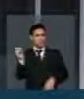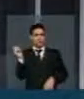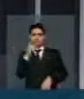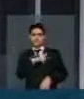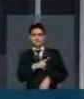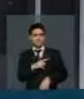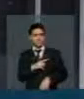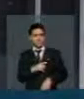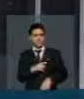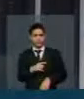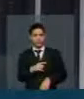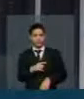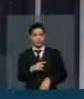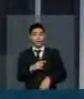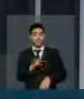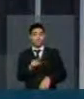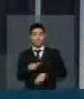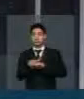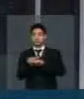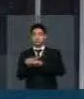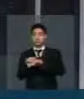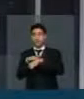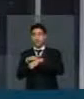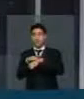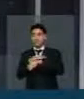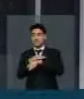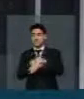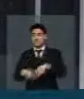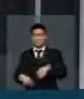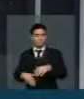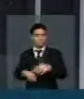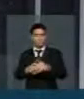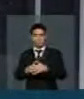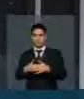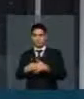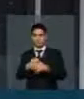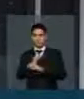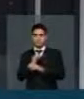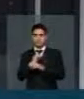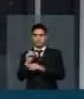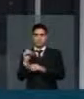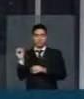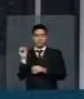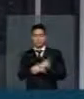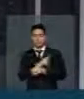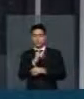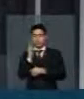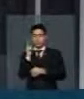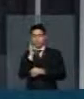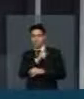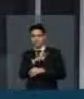Para se chegar a um ministro, para se chegar a um, o acesso era extremamente complicado.